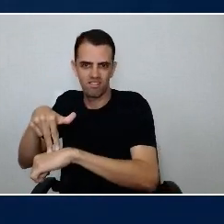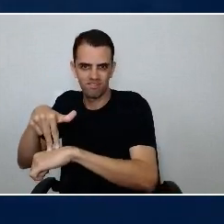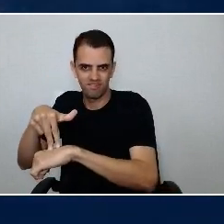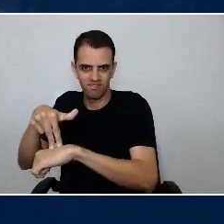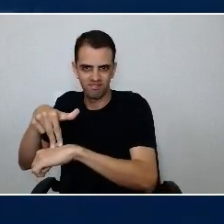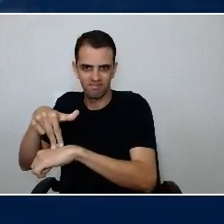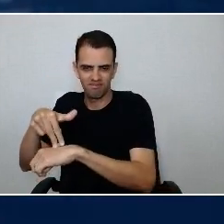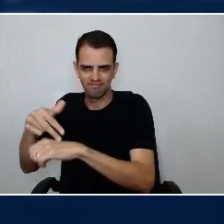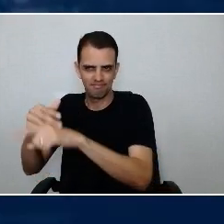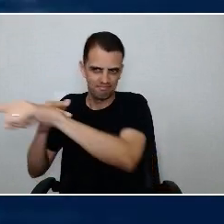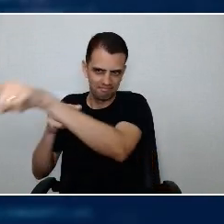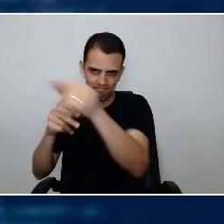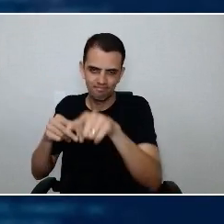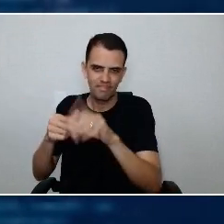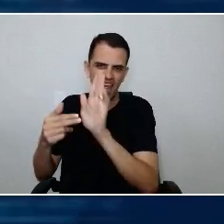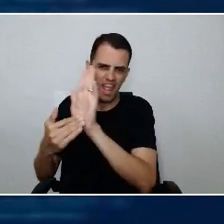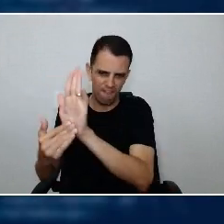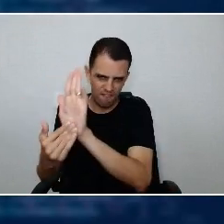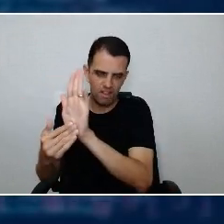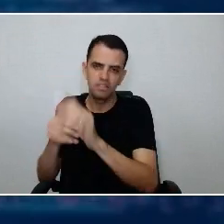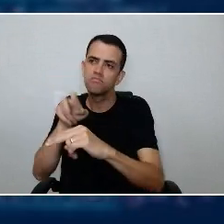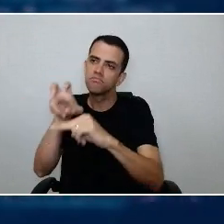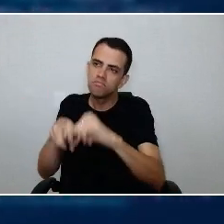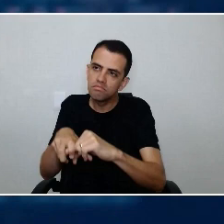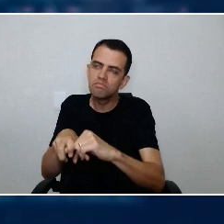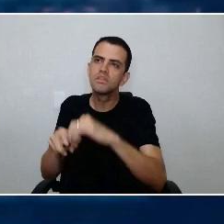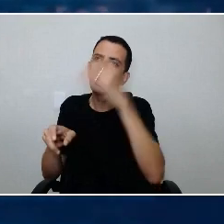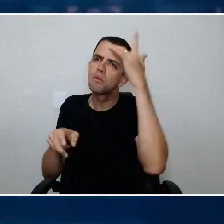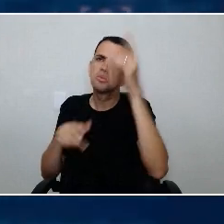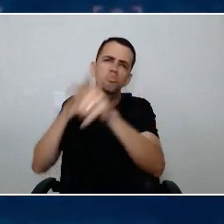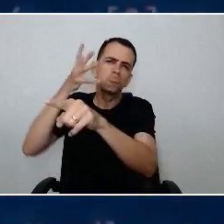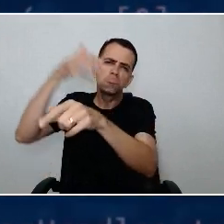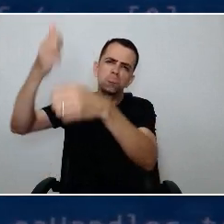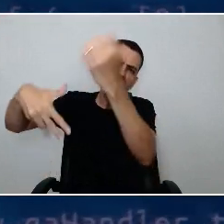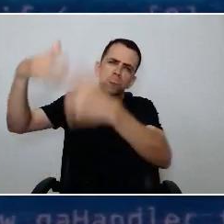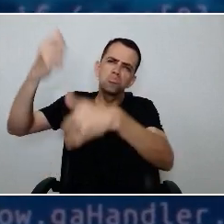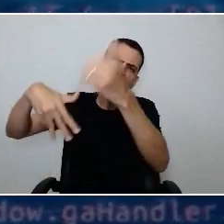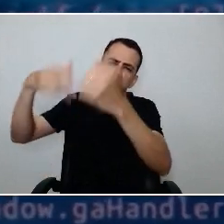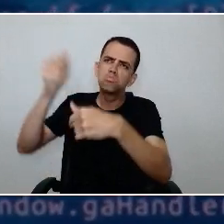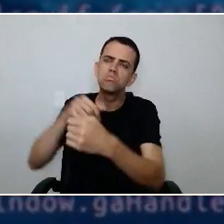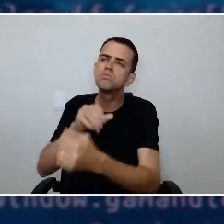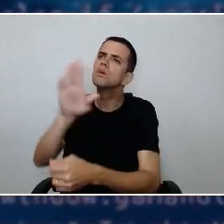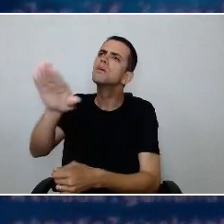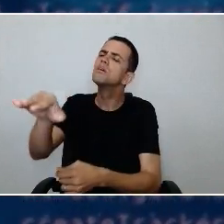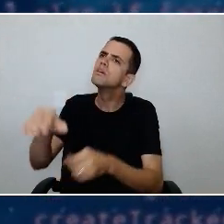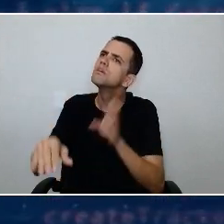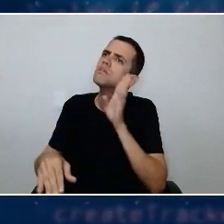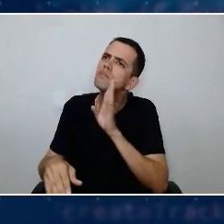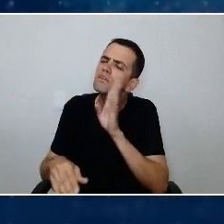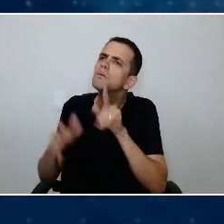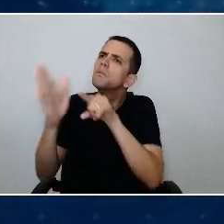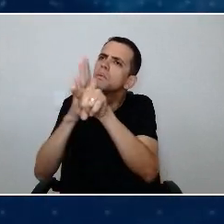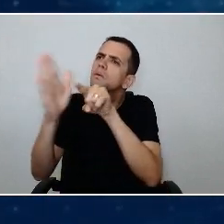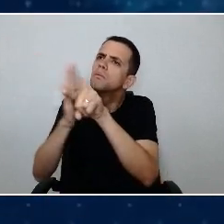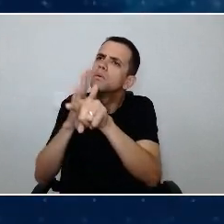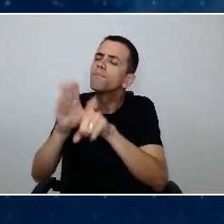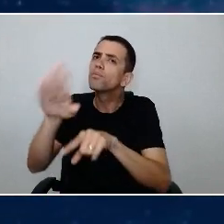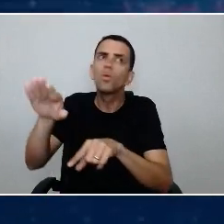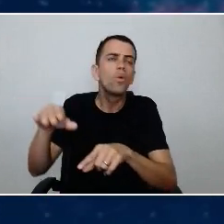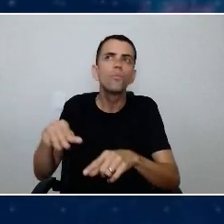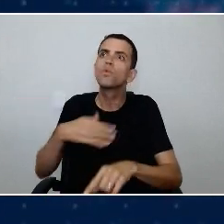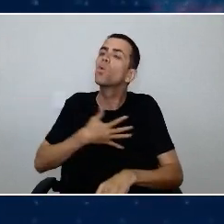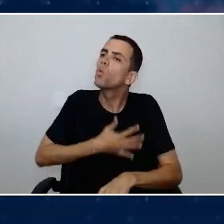mim ou chegar em qualquer pessoa que você viu que deu uma palestra ou que tá em assim falando sobre uma coisa interessante você chegar em convers com ela ou falar cara eu gosto